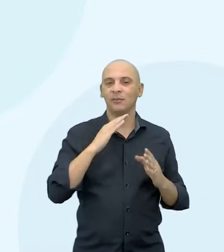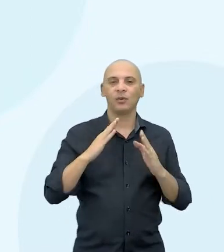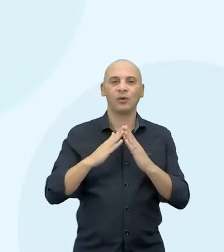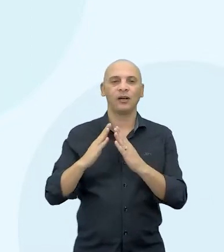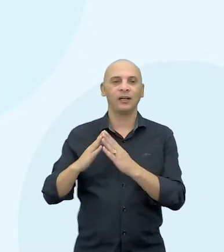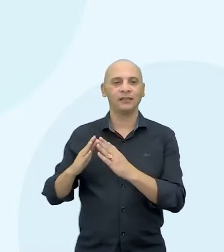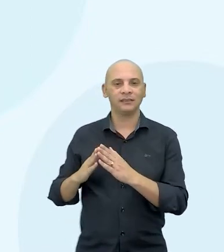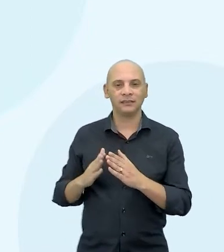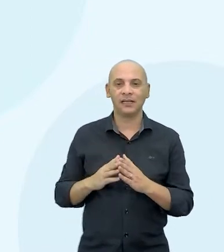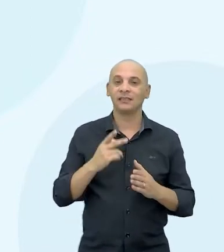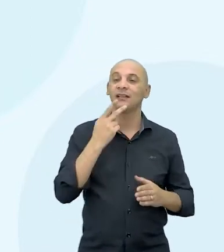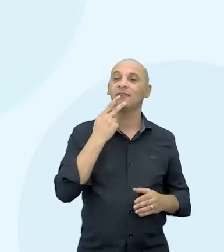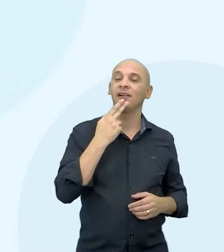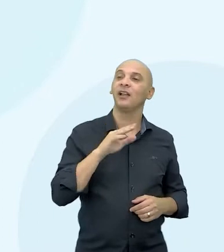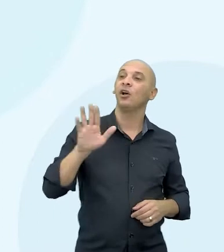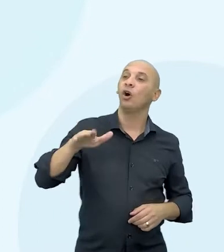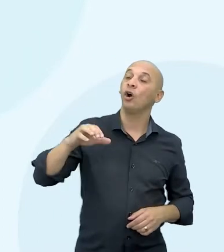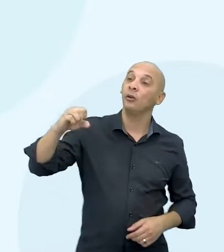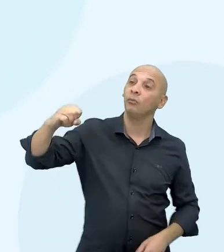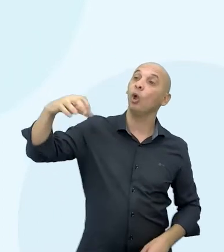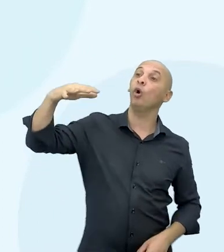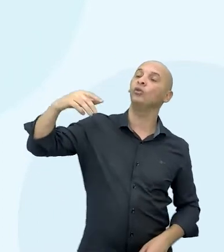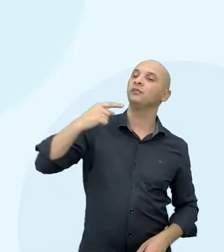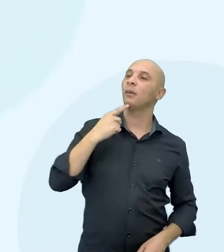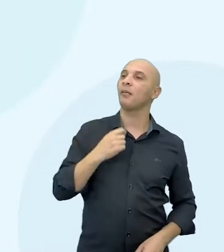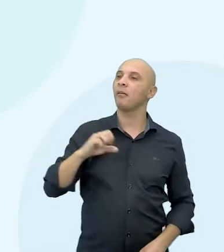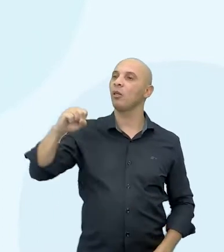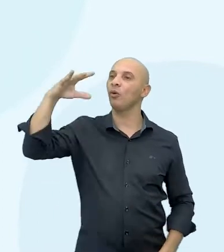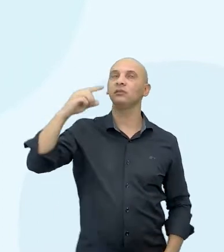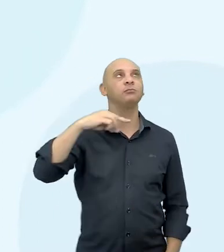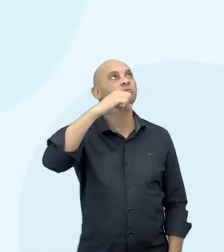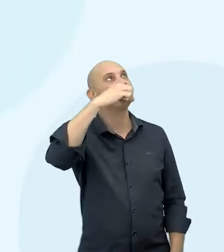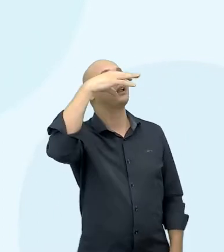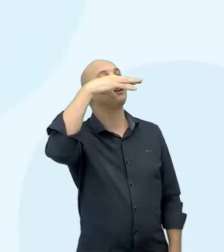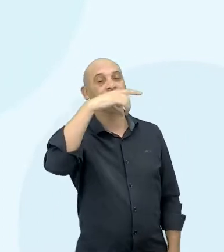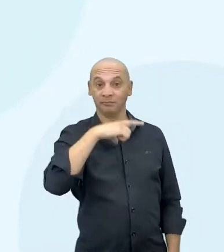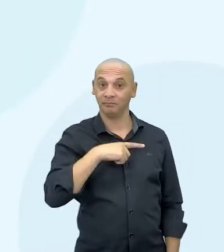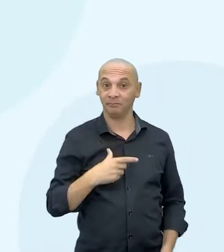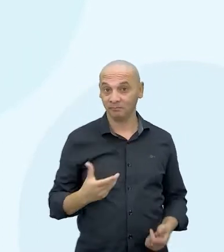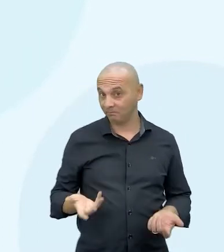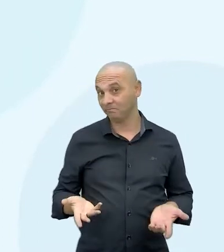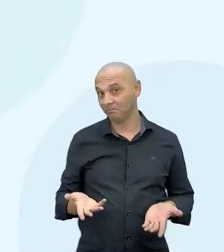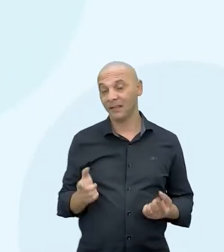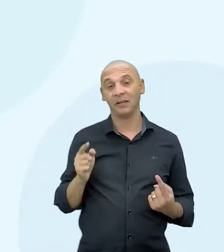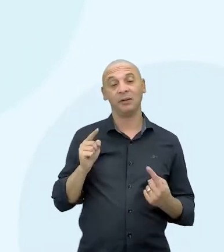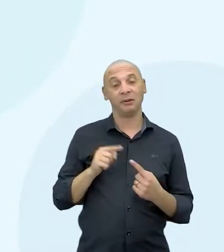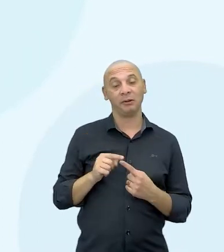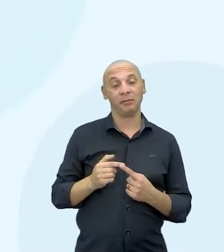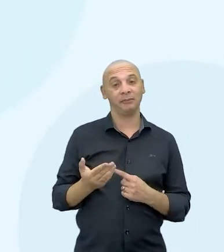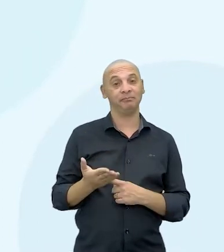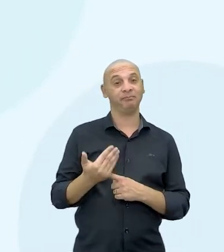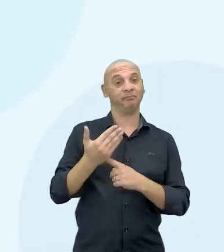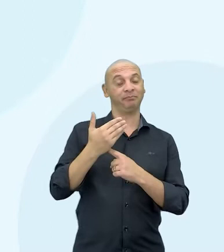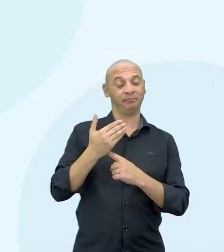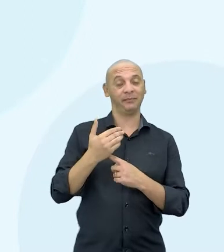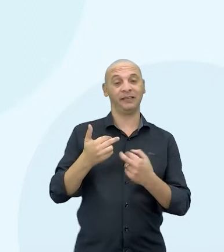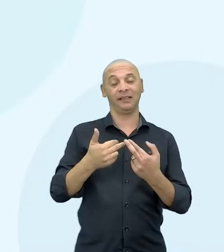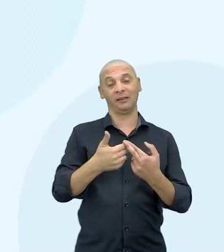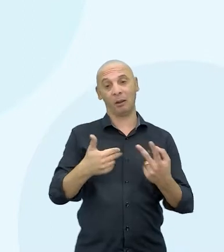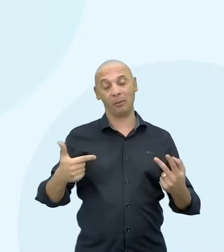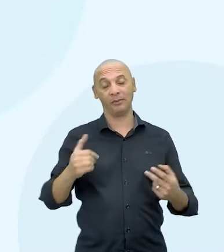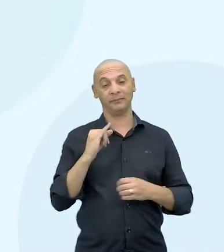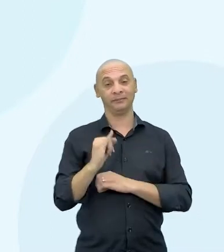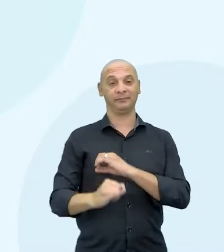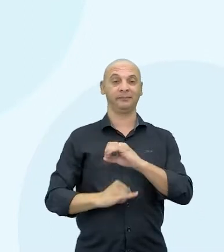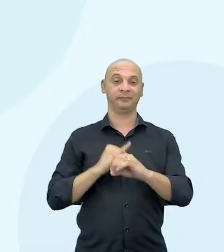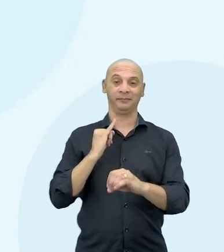em casa e dizer acenda a luz, tudo isso faz parte desse balaio que a gente chama de internet das coisas e que